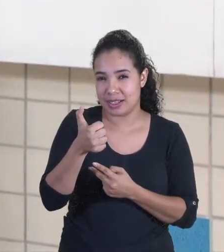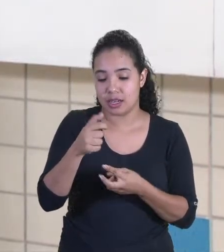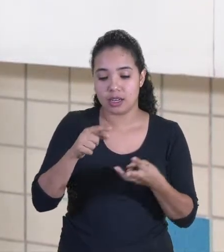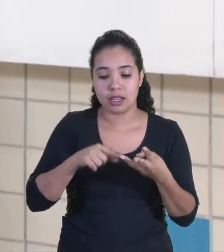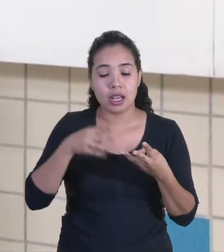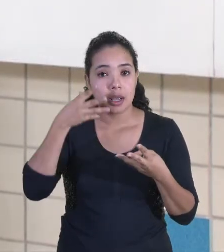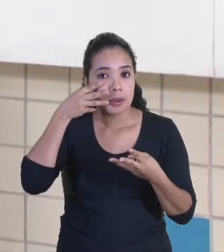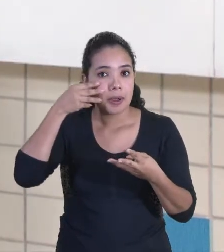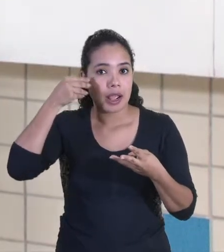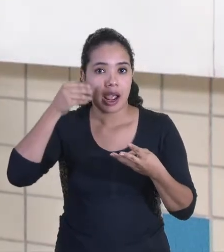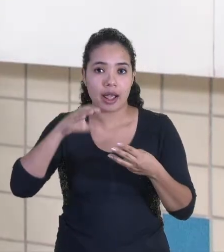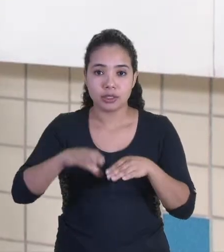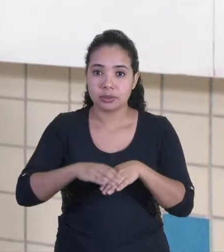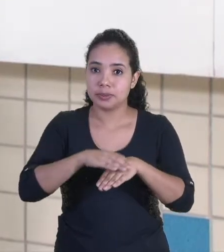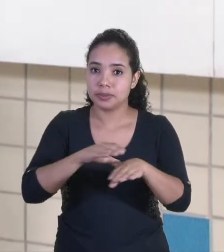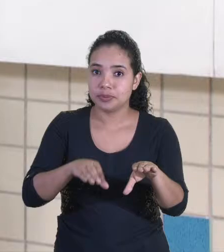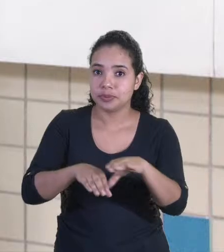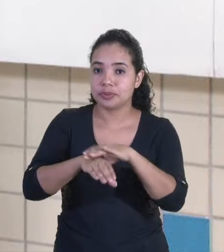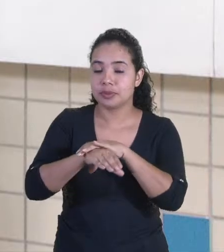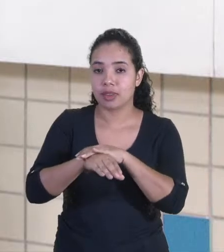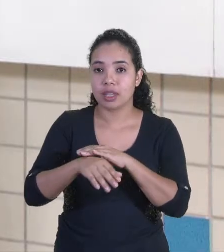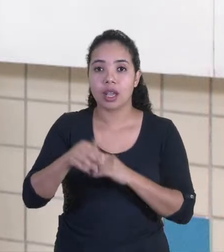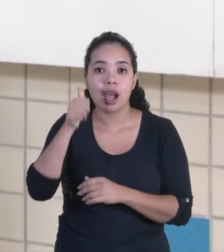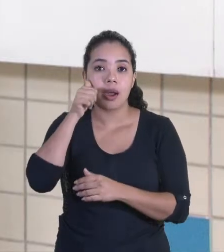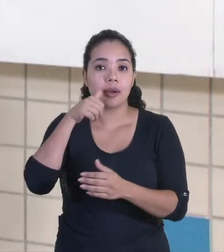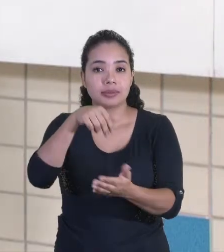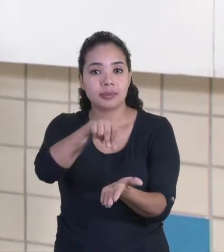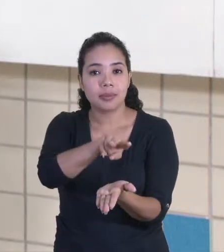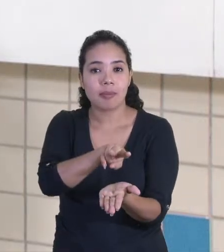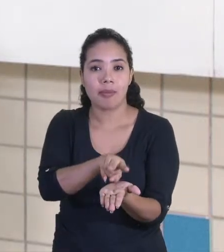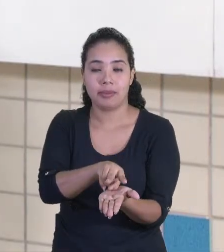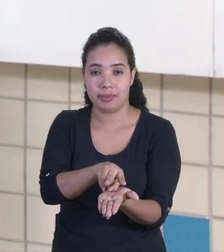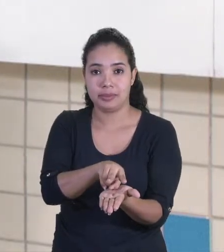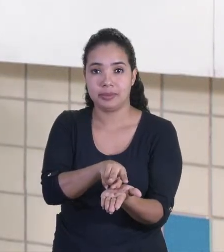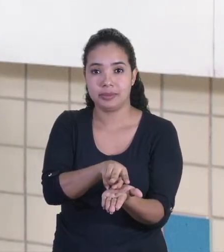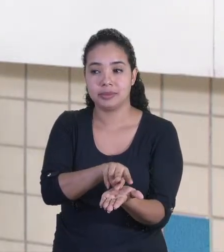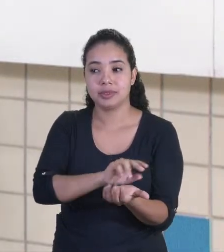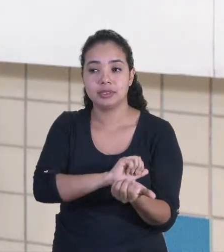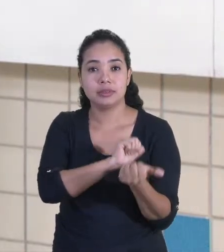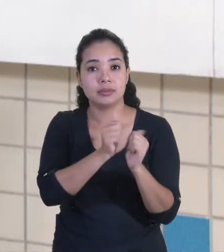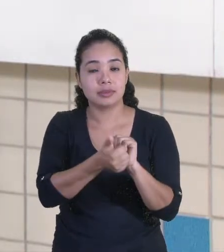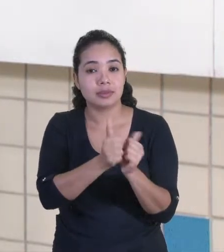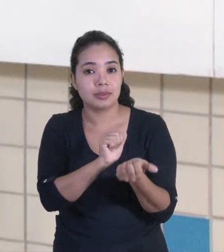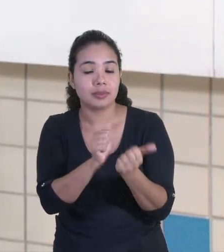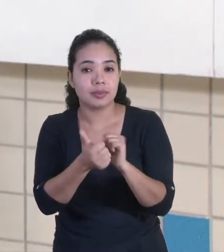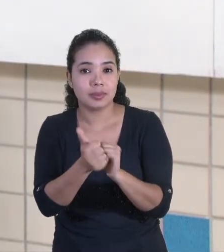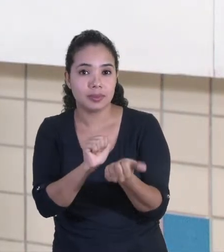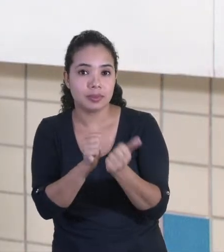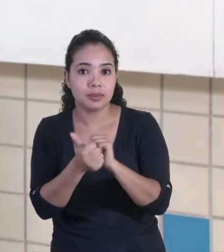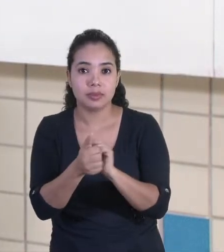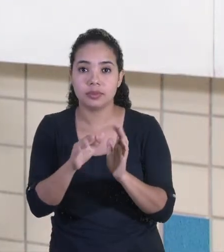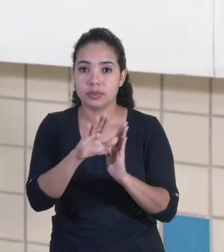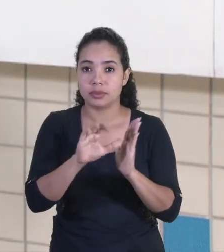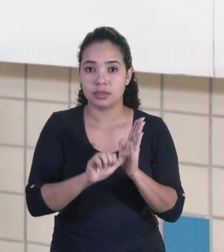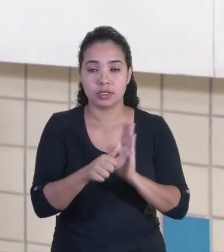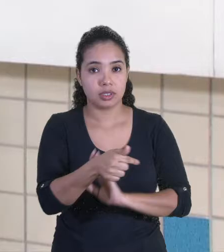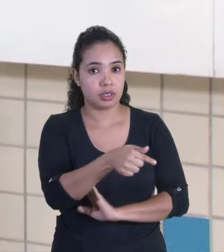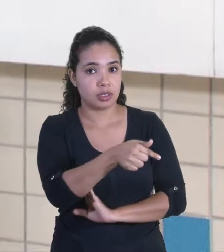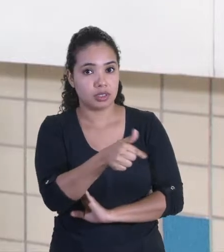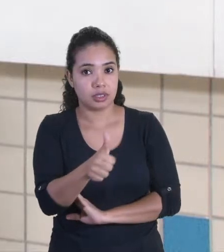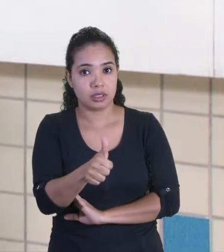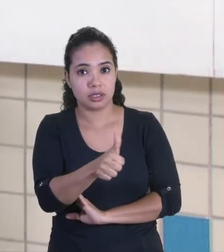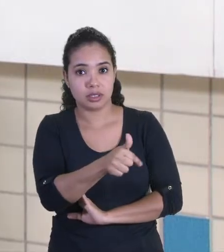Gato de Botas, a Bela Adormecida. Ou seja, começou-se a partir do século XVII